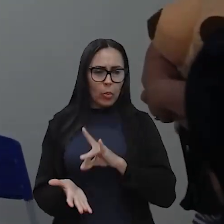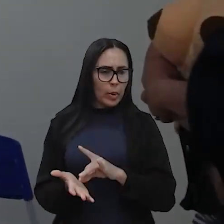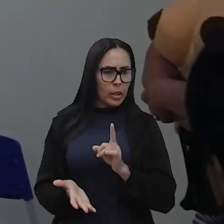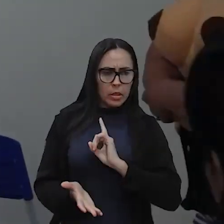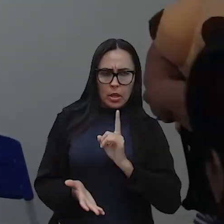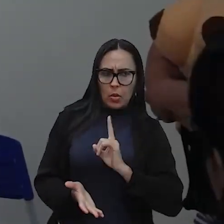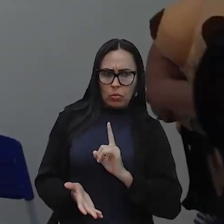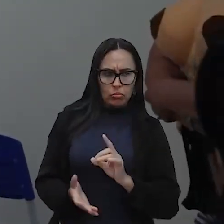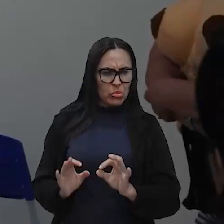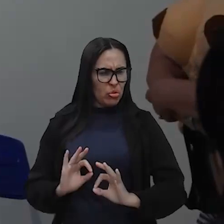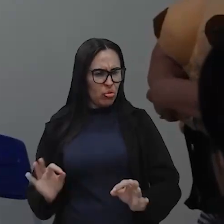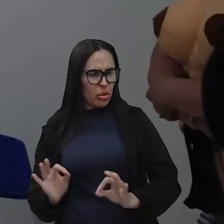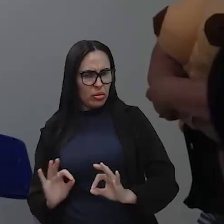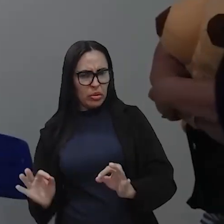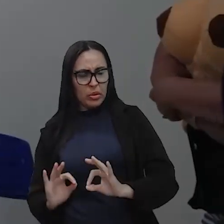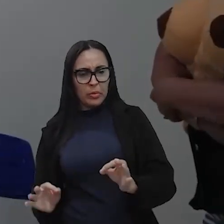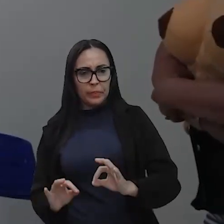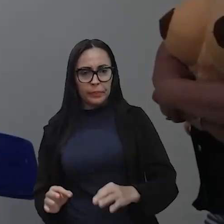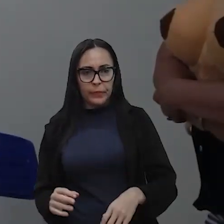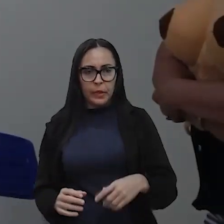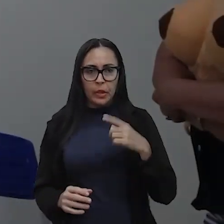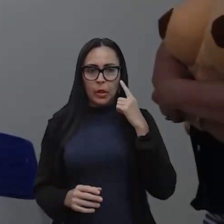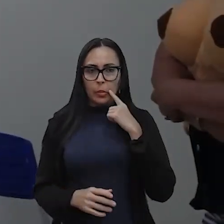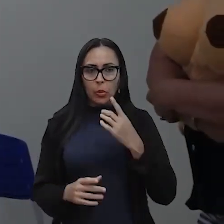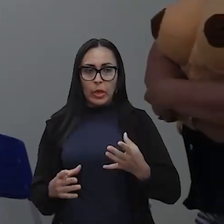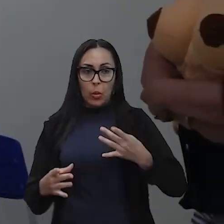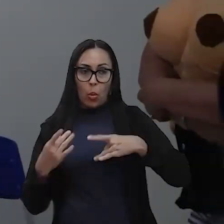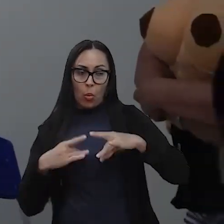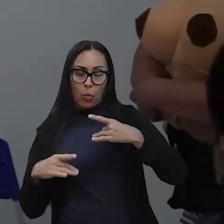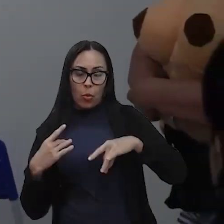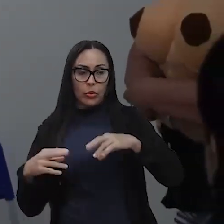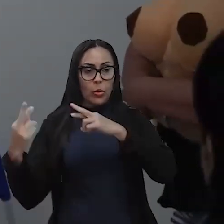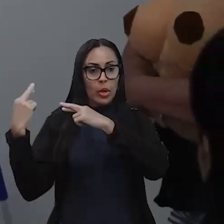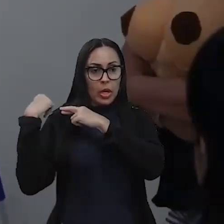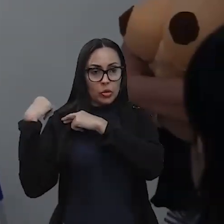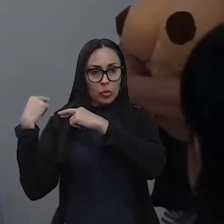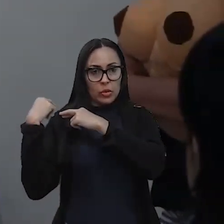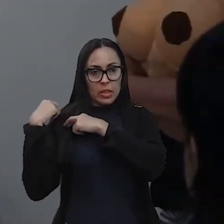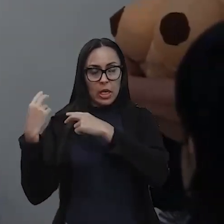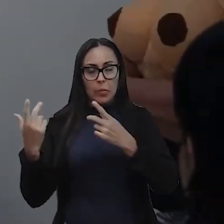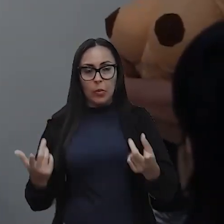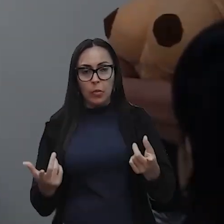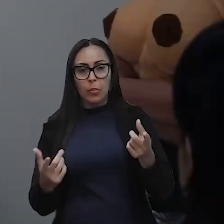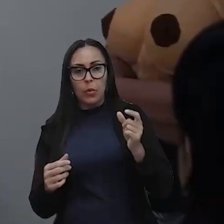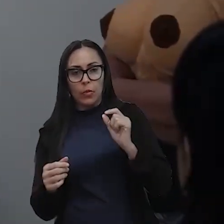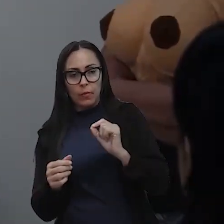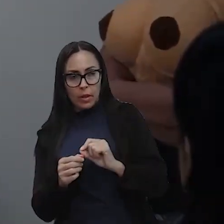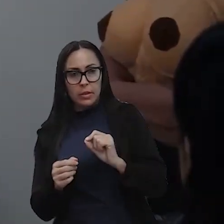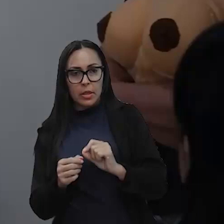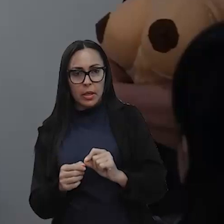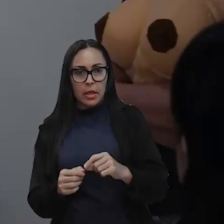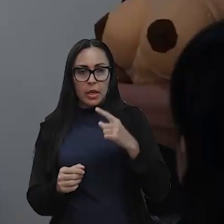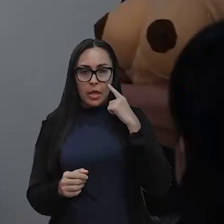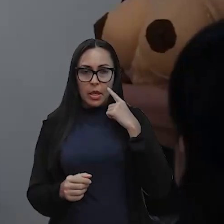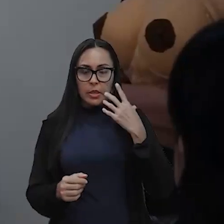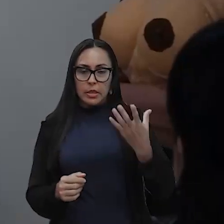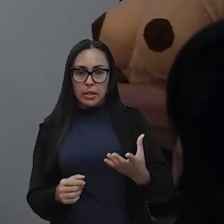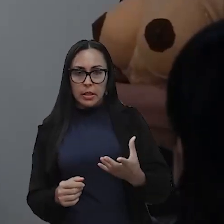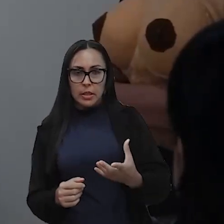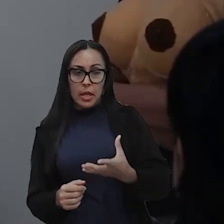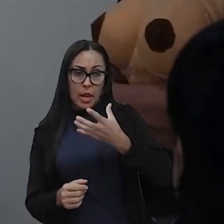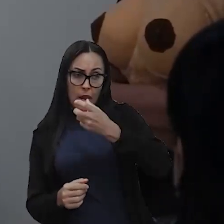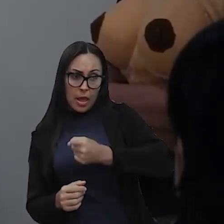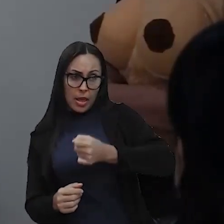a prolactina do homem, que é o hormônio responsável pela produção de leite na mama ou algum tipo de